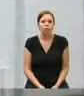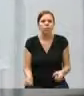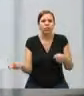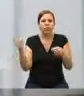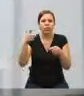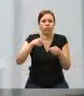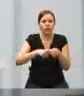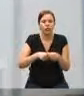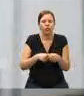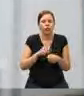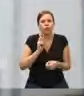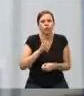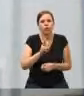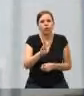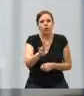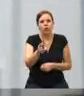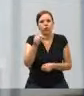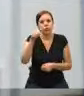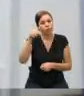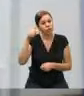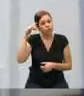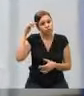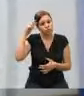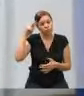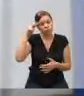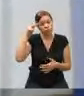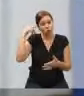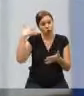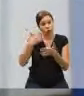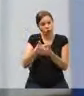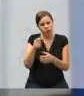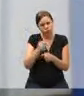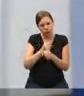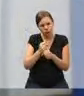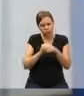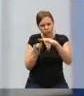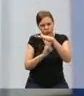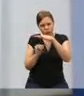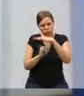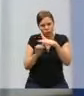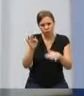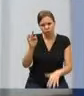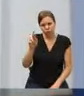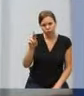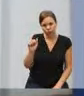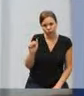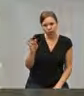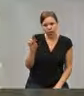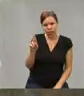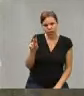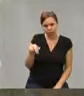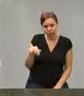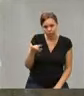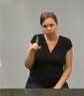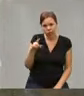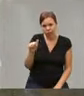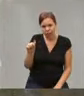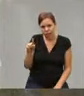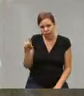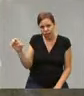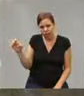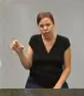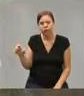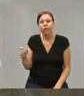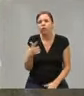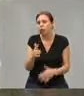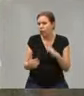Estamos de volta para continuar dentro dessa história de 10 anos da ONG Fraternidade Sem Fronteiras. A gente está falando